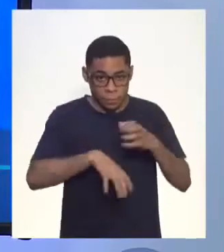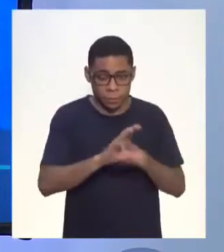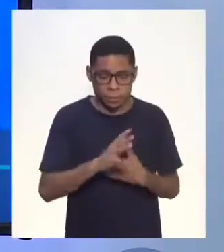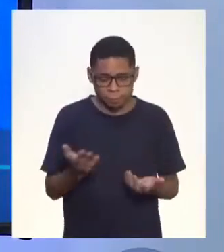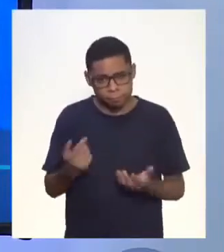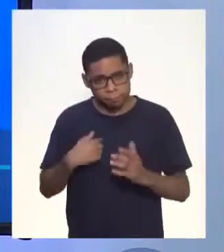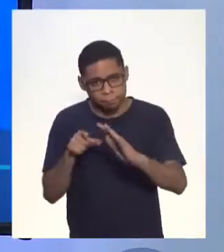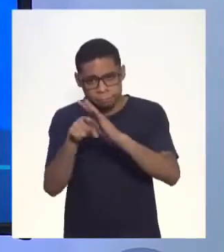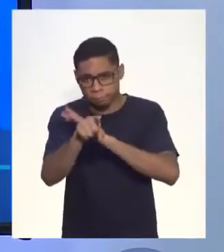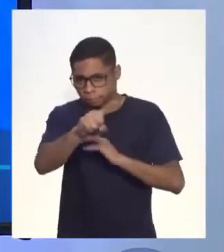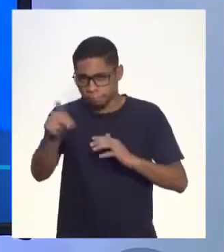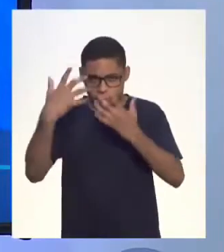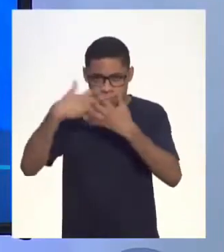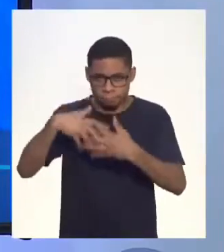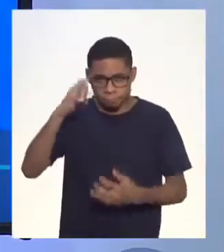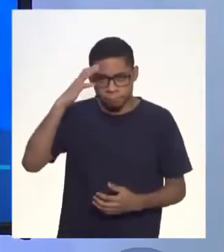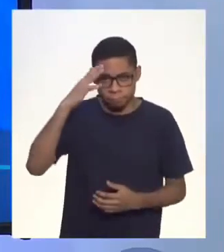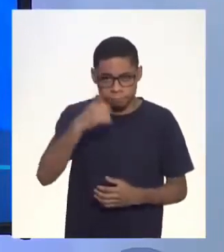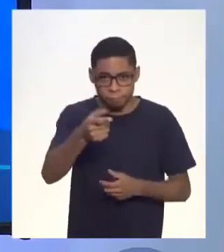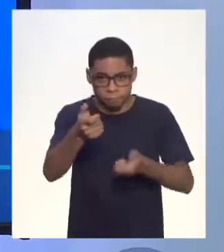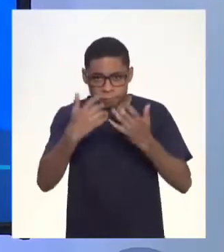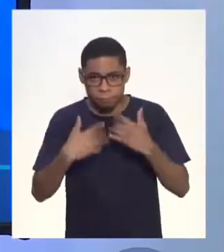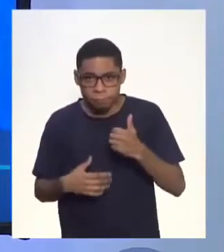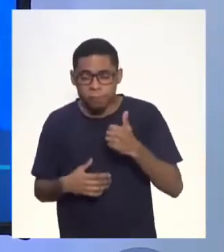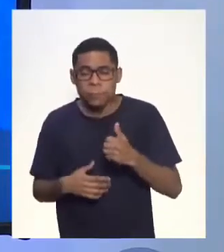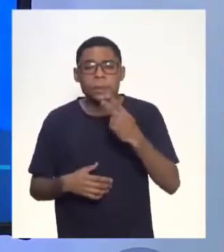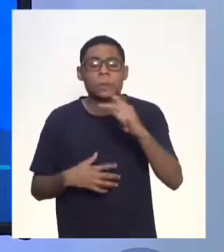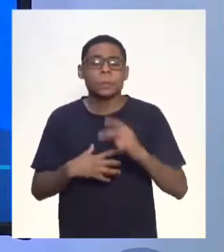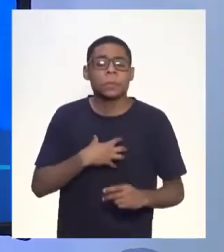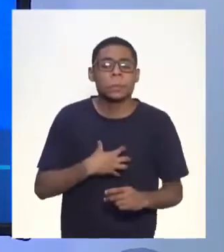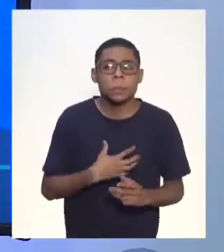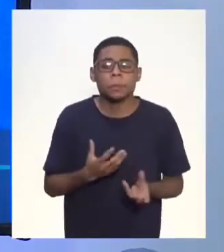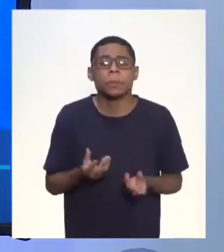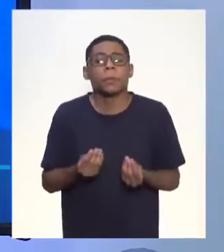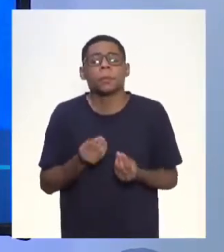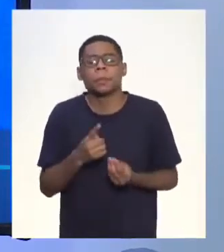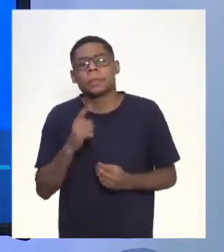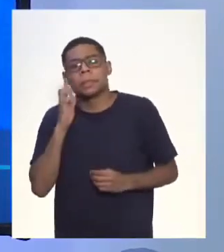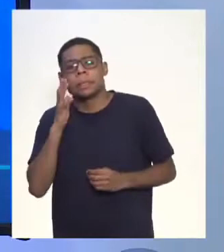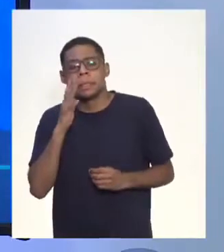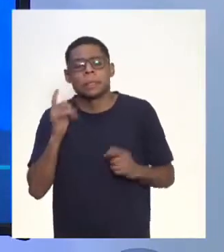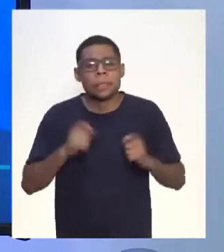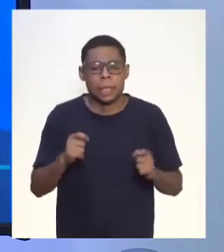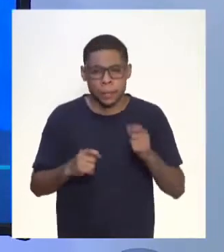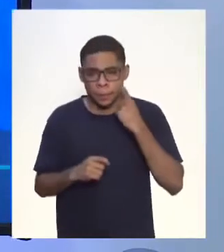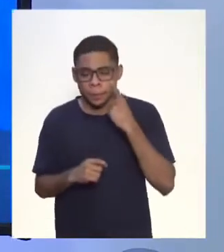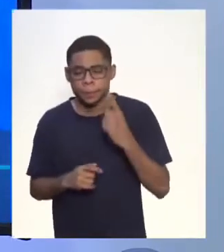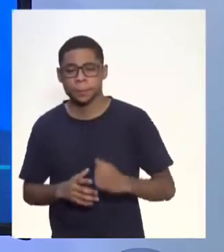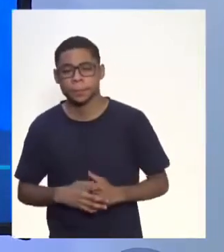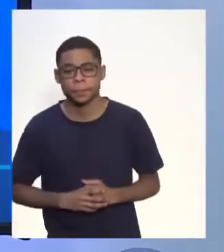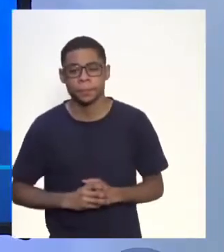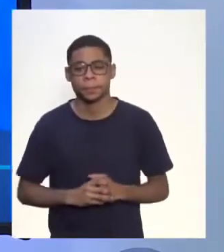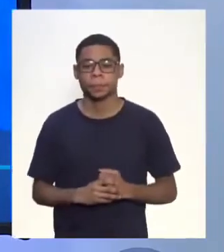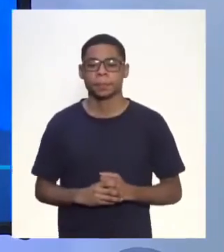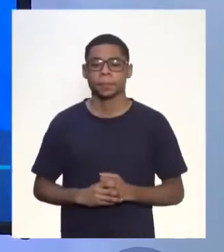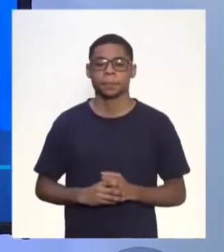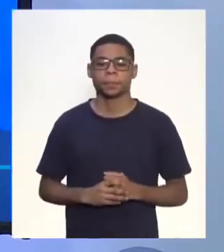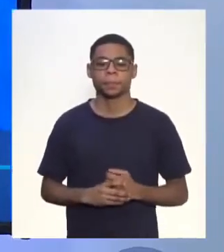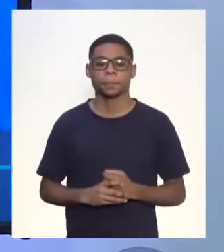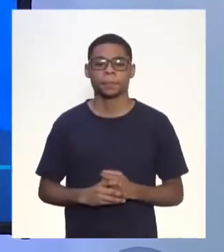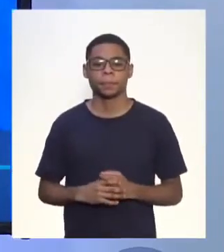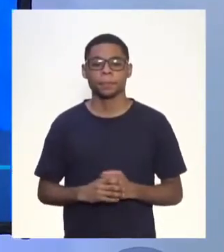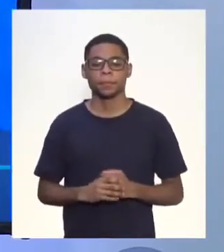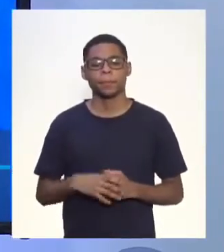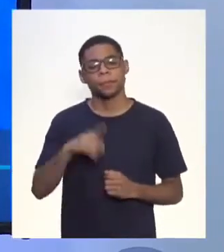vocês interagirem e falarem aí o contexto do sentimento ou sensação que leva nesse contexto. Bom, analisando